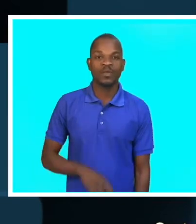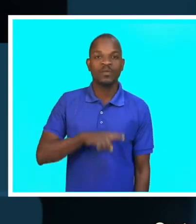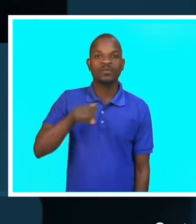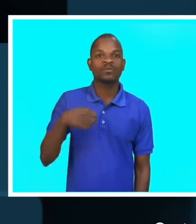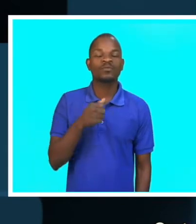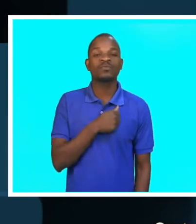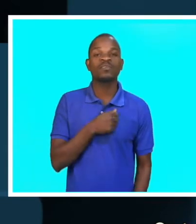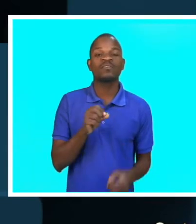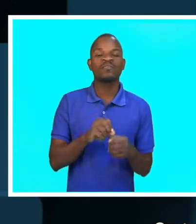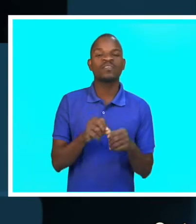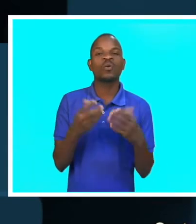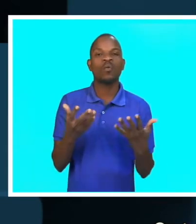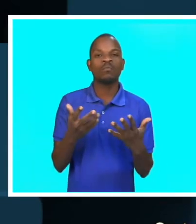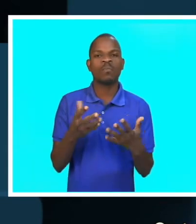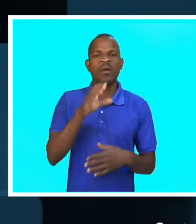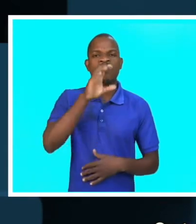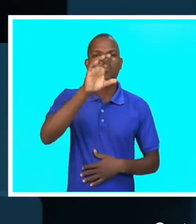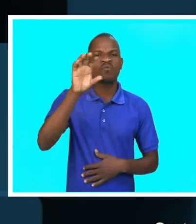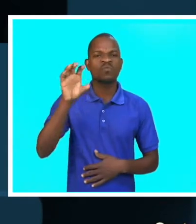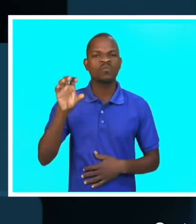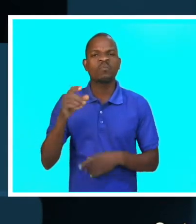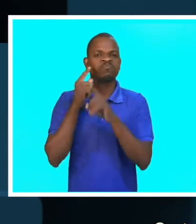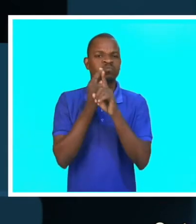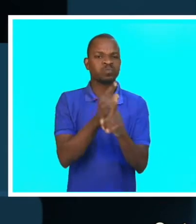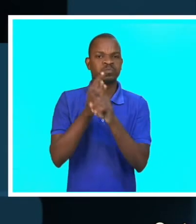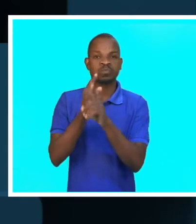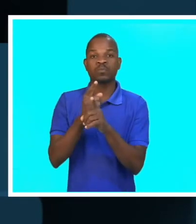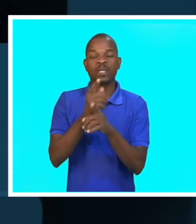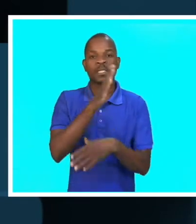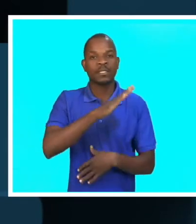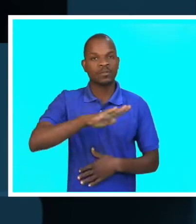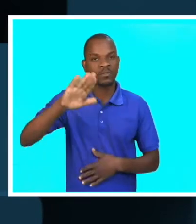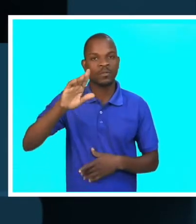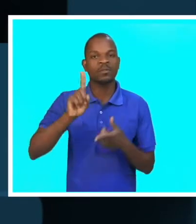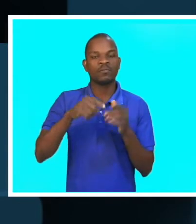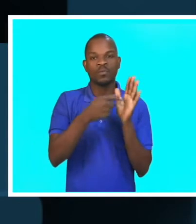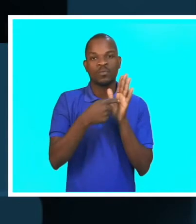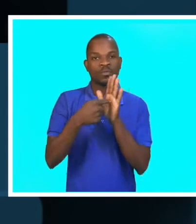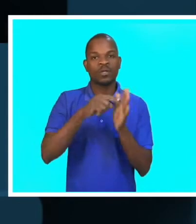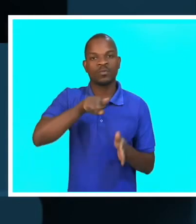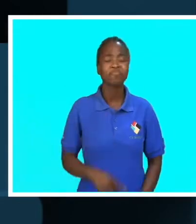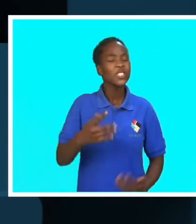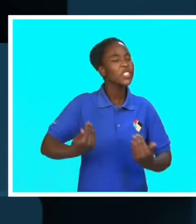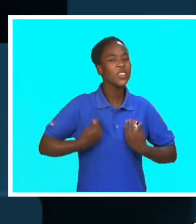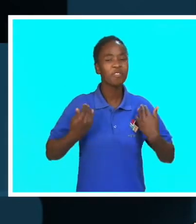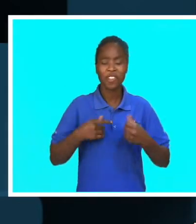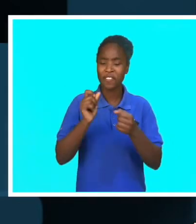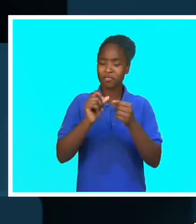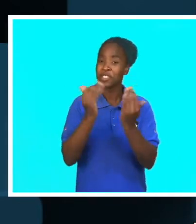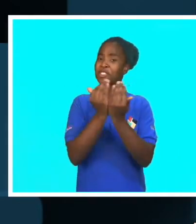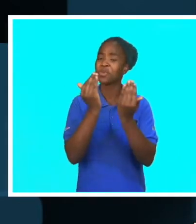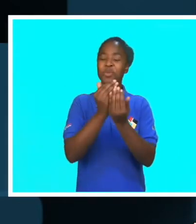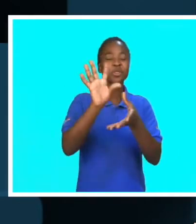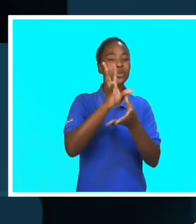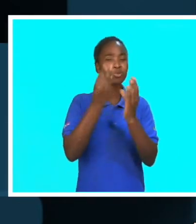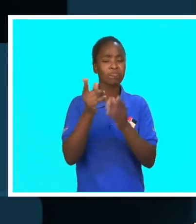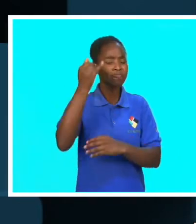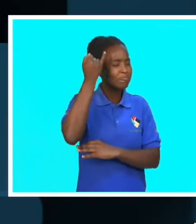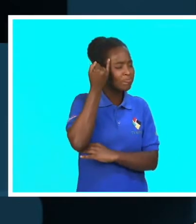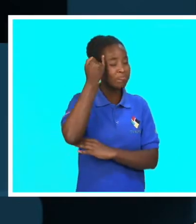Nós gostaríamos de fazer uma degressão pelas províncias todas do nosso Moçambique e amostramos o nosso trabalho. Estes jovens fazem